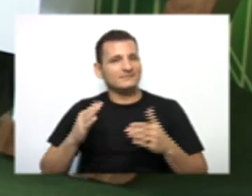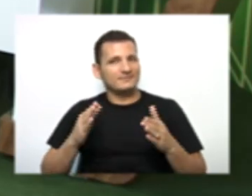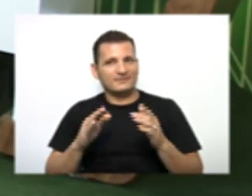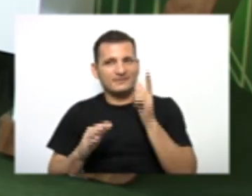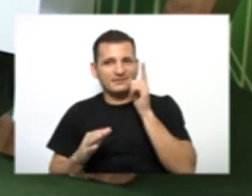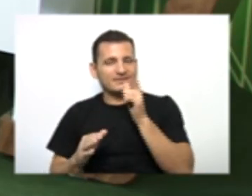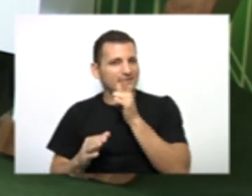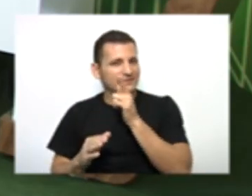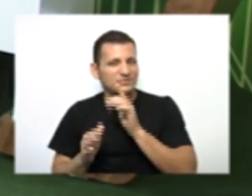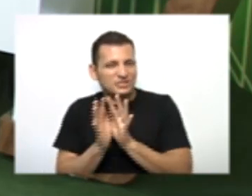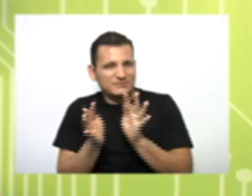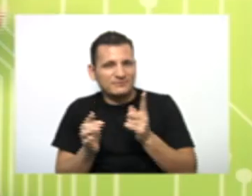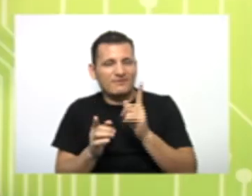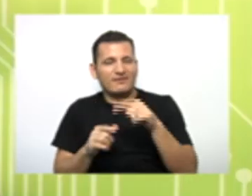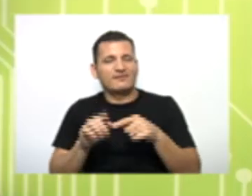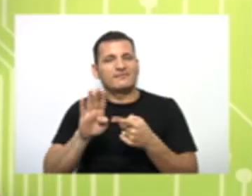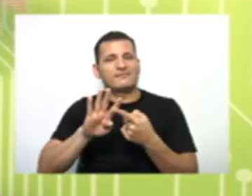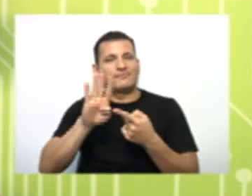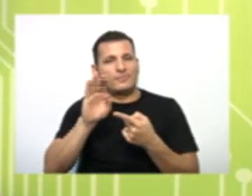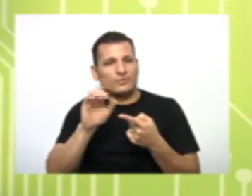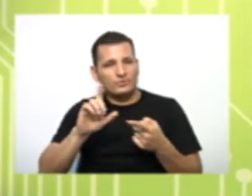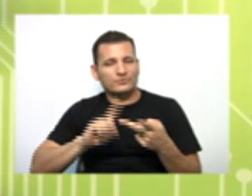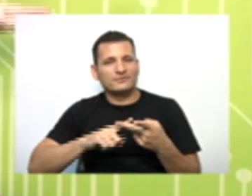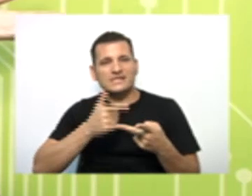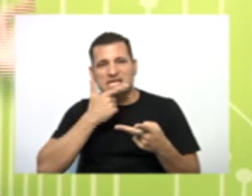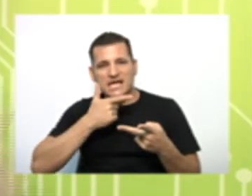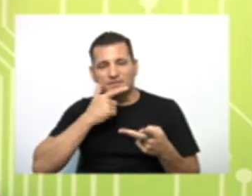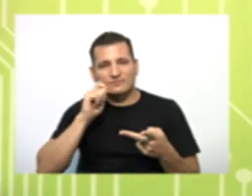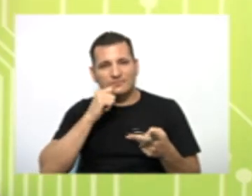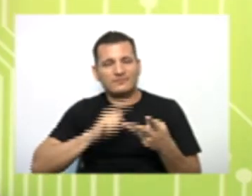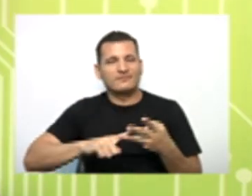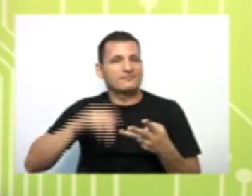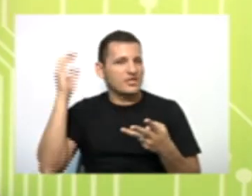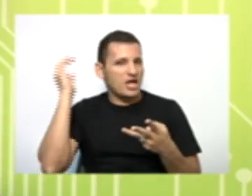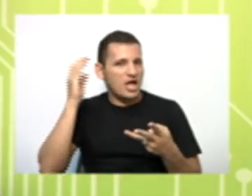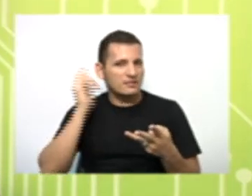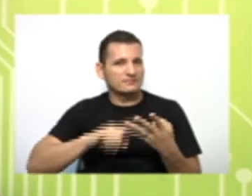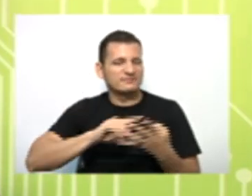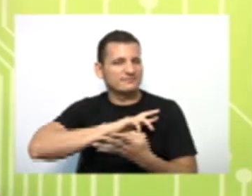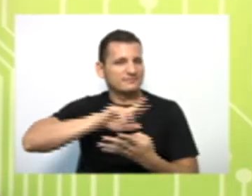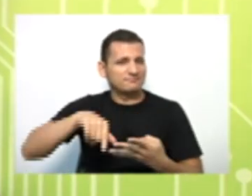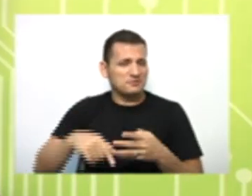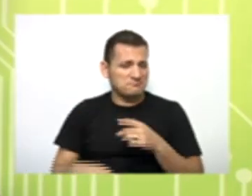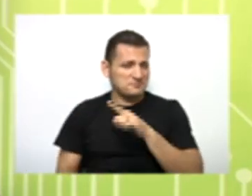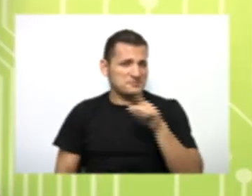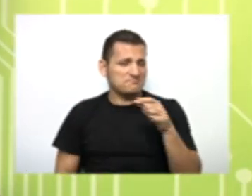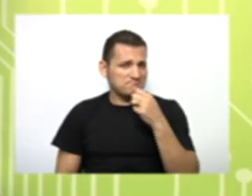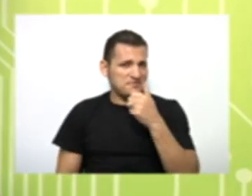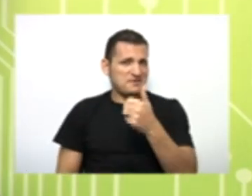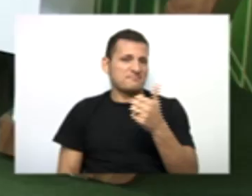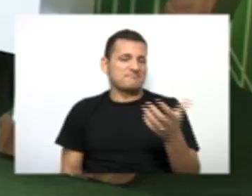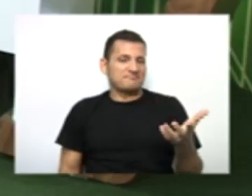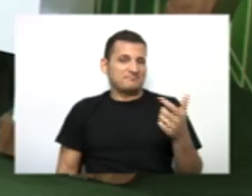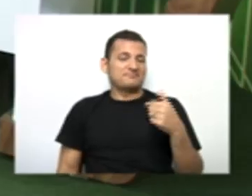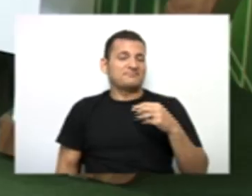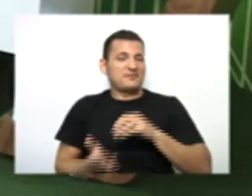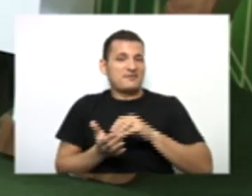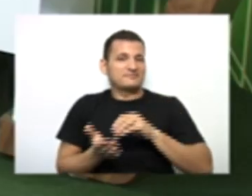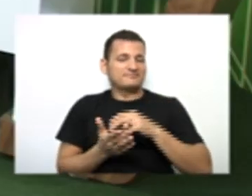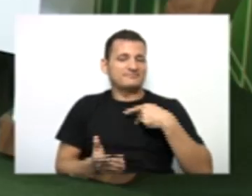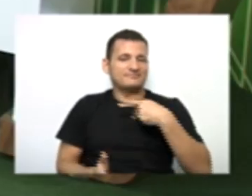qualquer, não. É bolo, é salgado, é pão de queijo, é refrigerante. Poxa, vocês estão bem aí. E a gente falta a gente